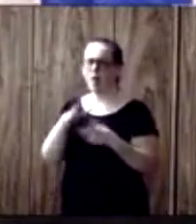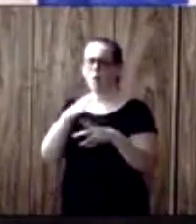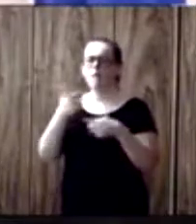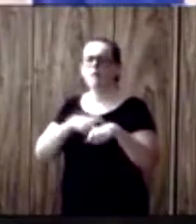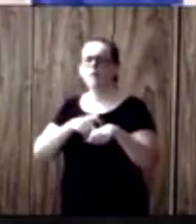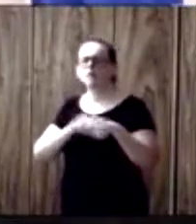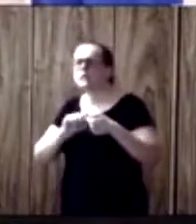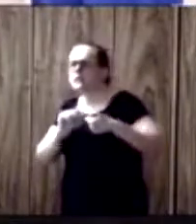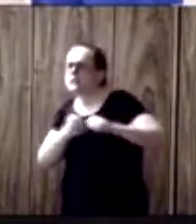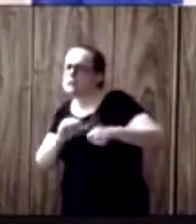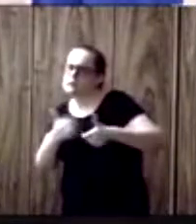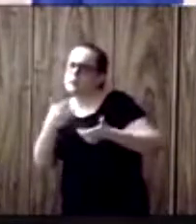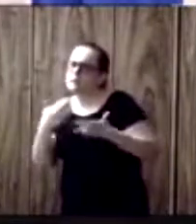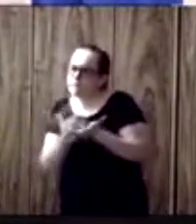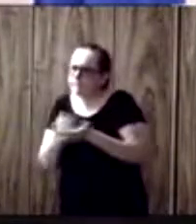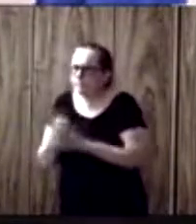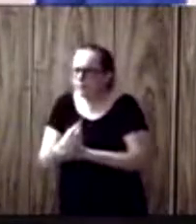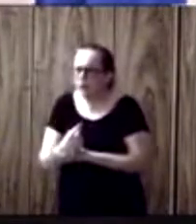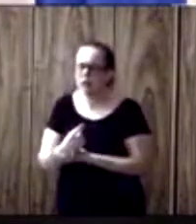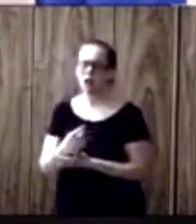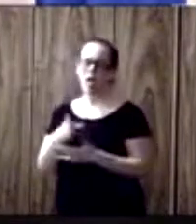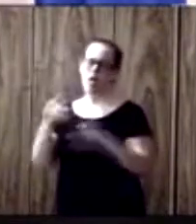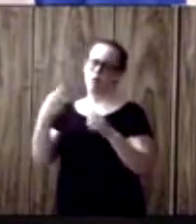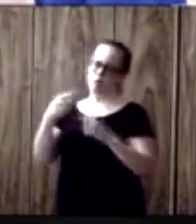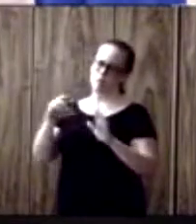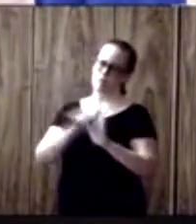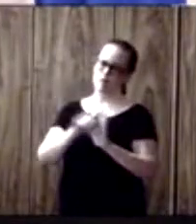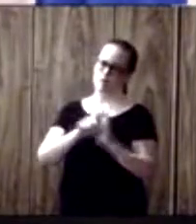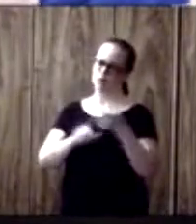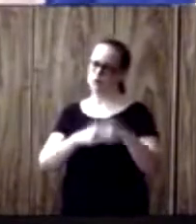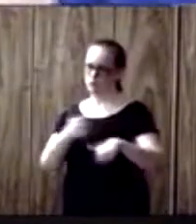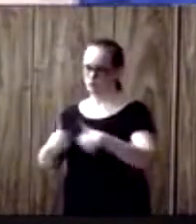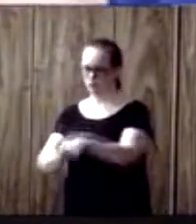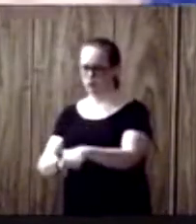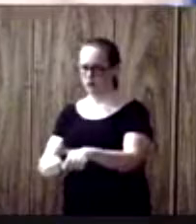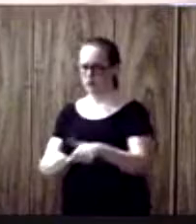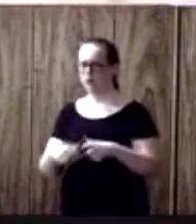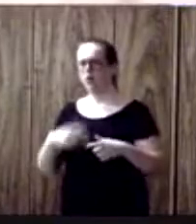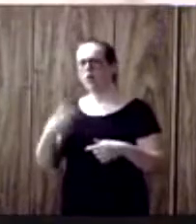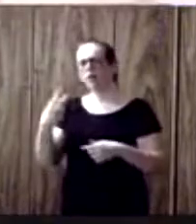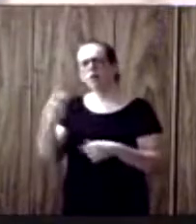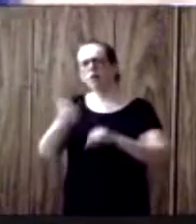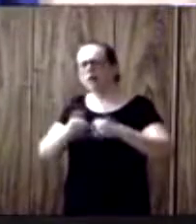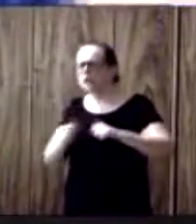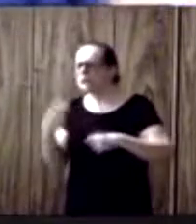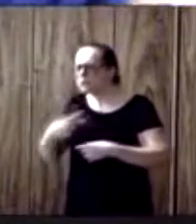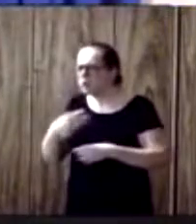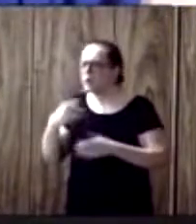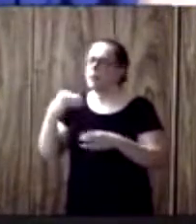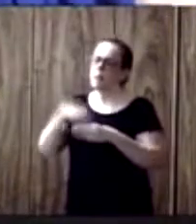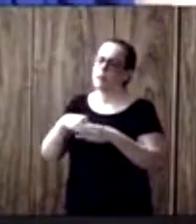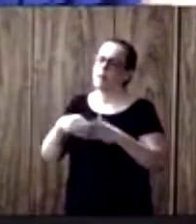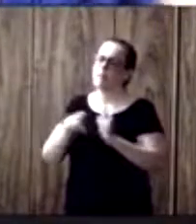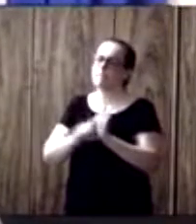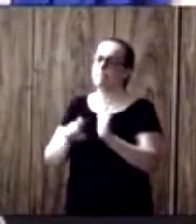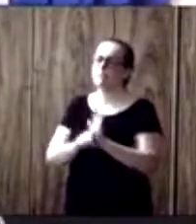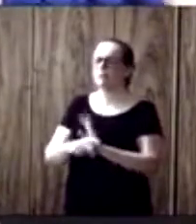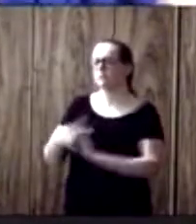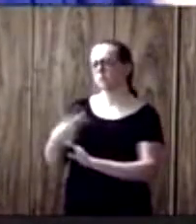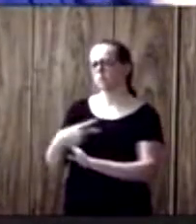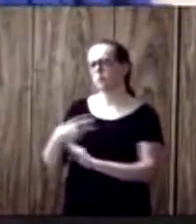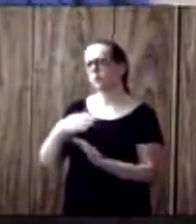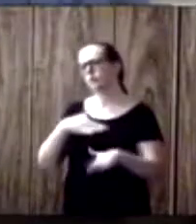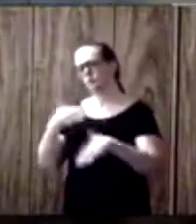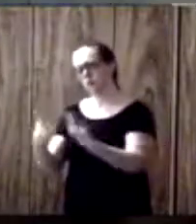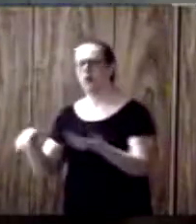análise primária do problema? No primeiro parágrafo de desenvolvimento. Em que parte você vai fazer a análise secundária do problema? Segundo parágrafo do desenvolvimento.